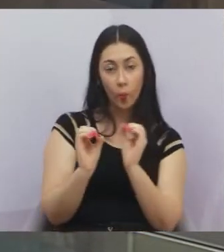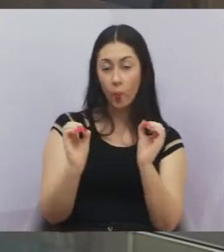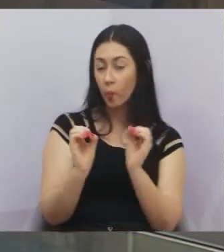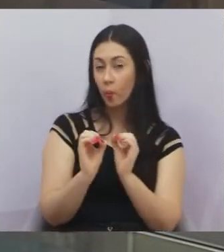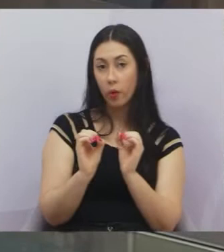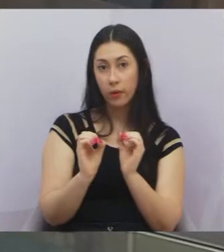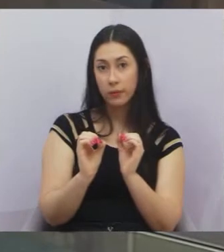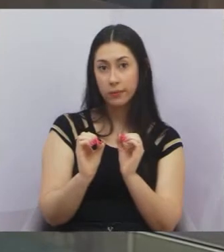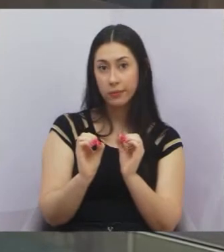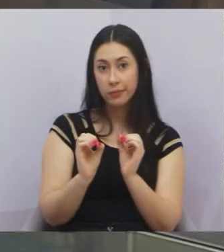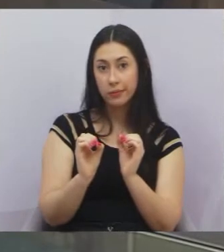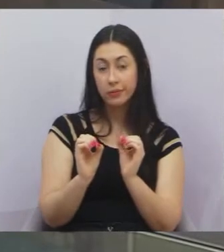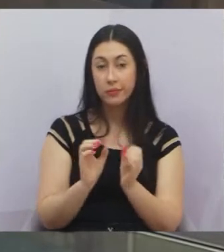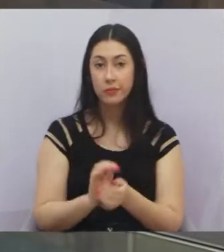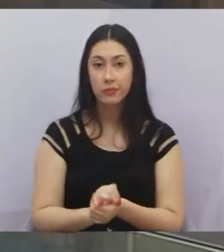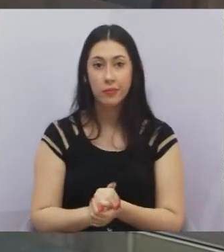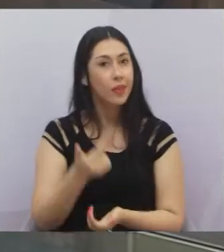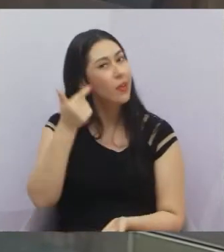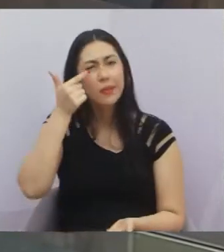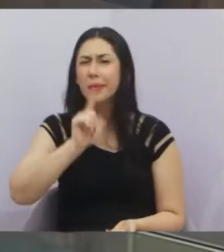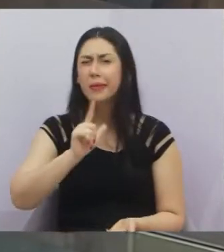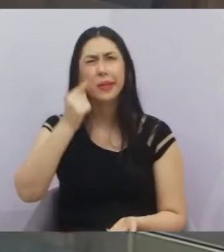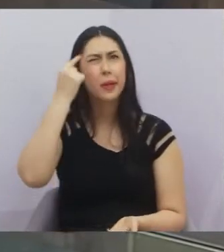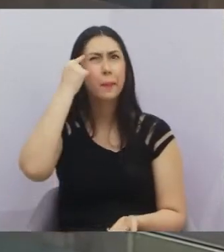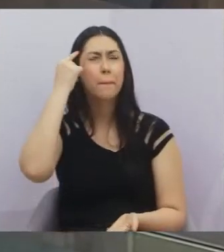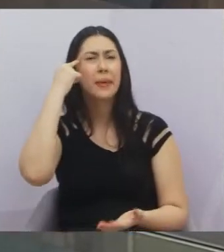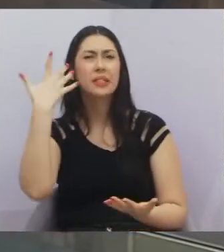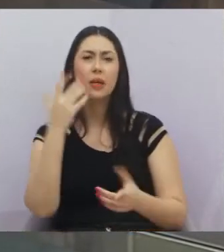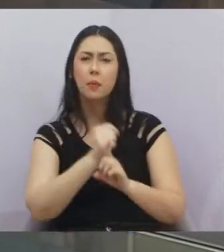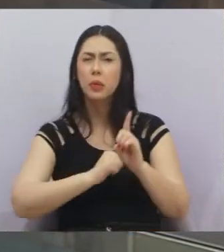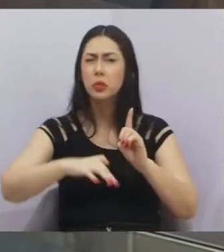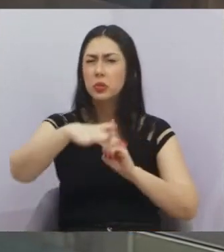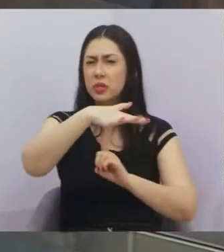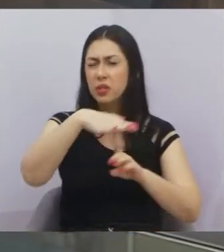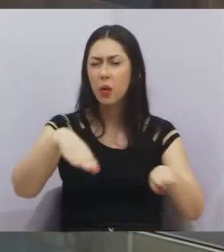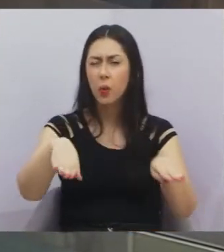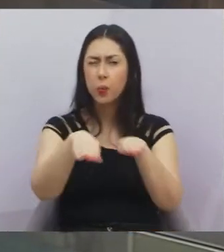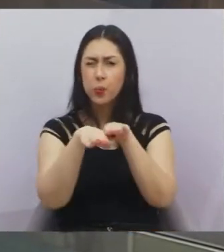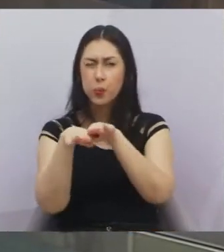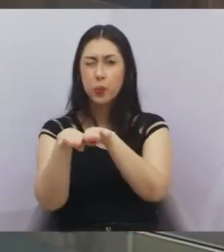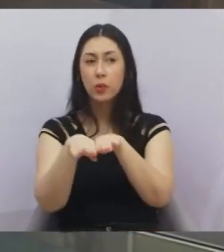efetivamente antirracista, não é possível pensar em uma sociedade mais